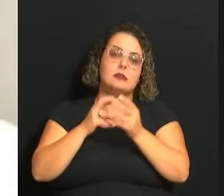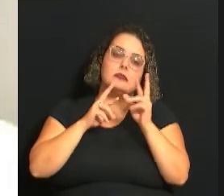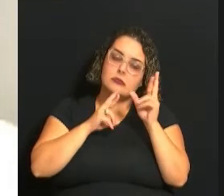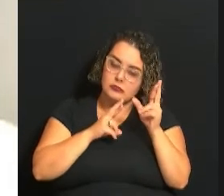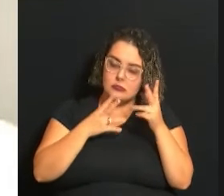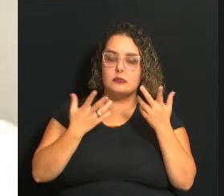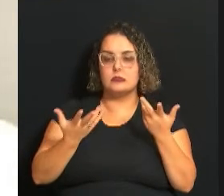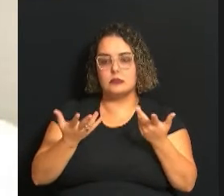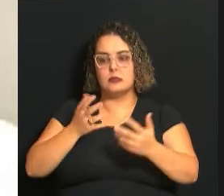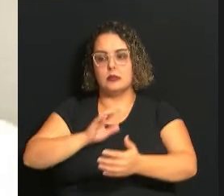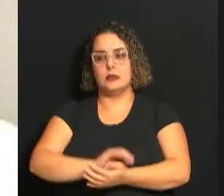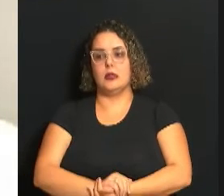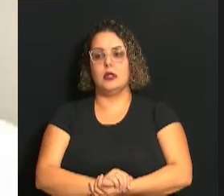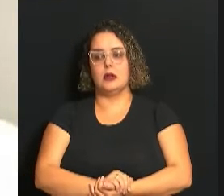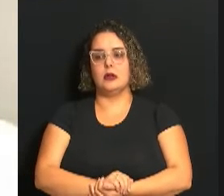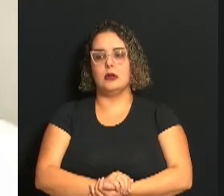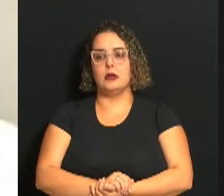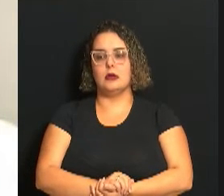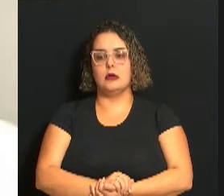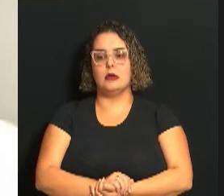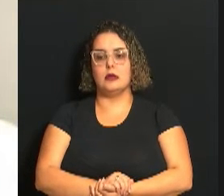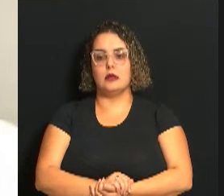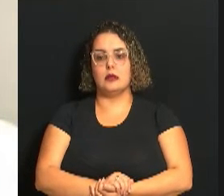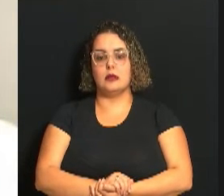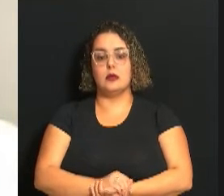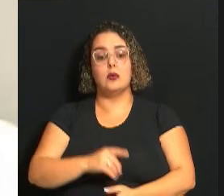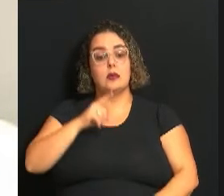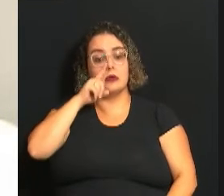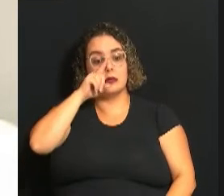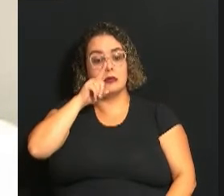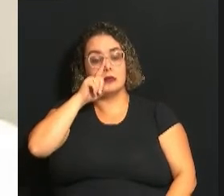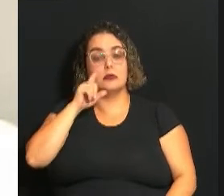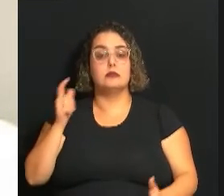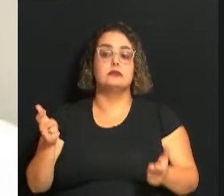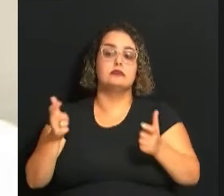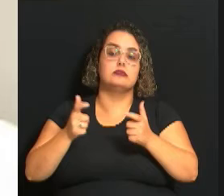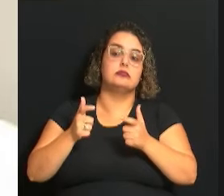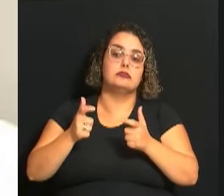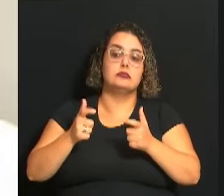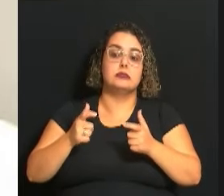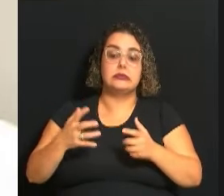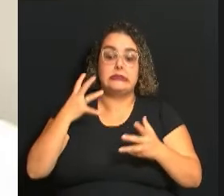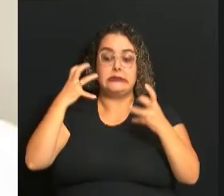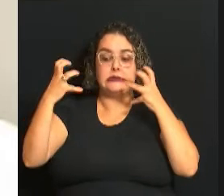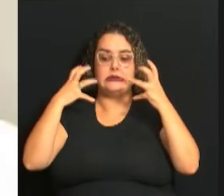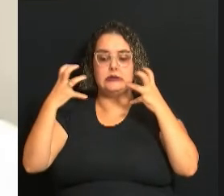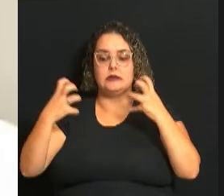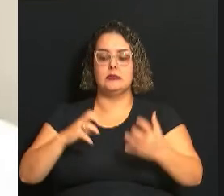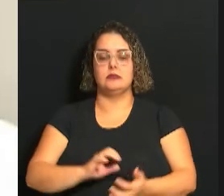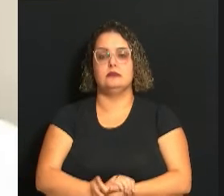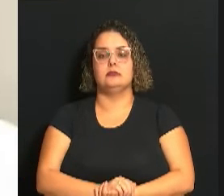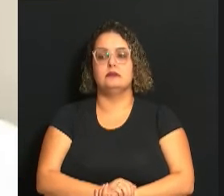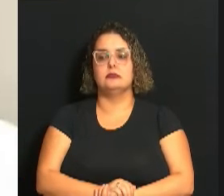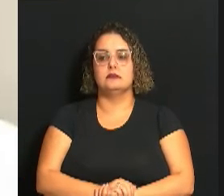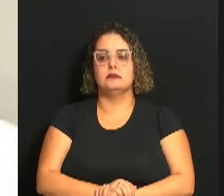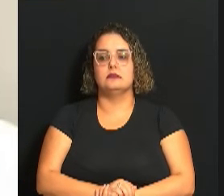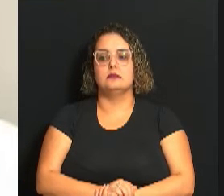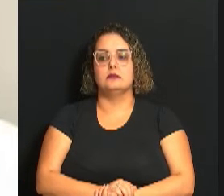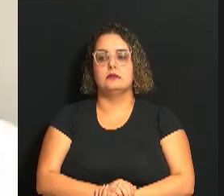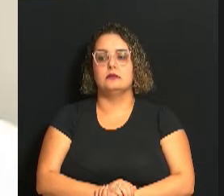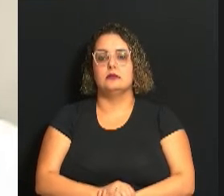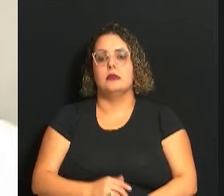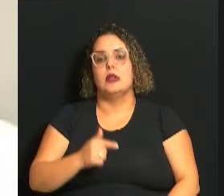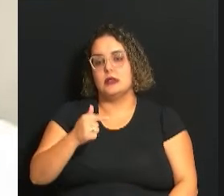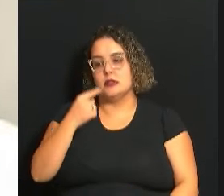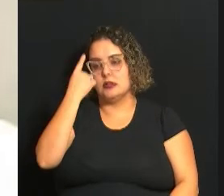né? E ele falou: acho que o risco é menor de botar em uma situação de estresse. E aí, às 7 2 horas e meia foram